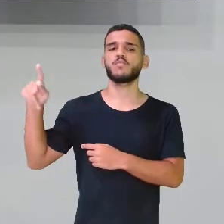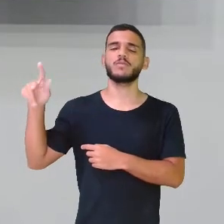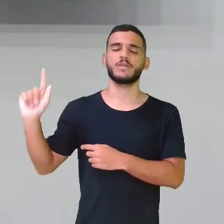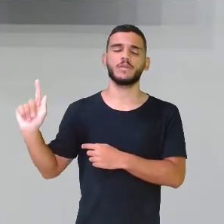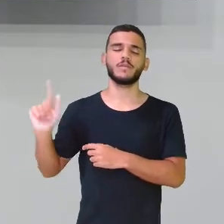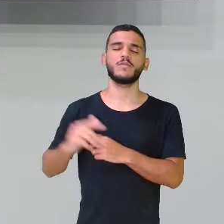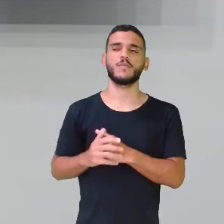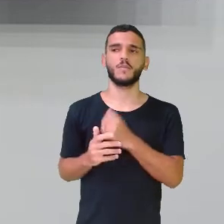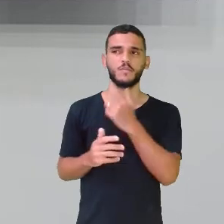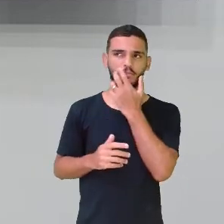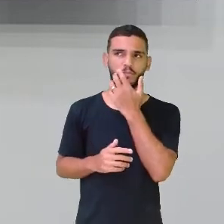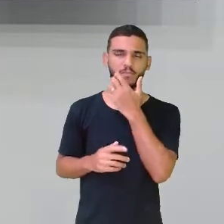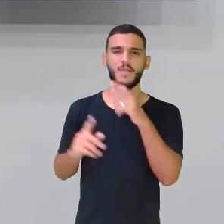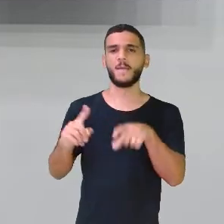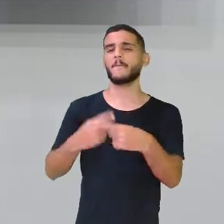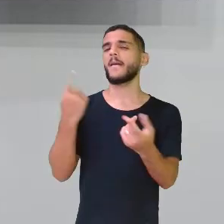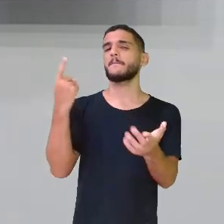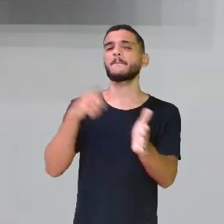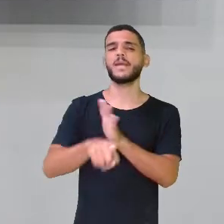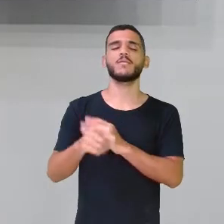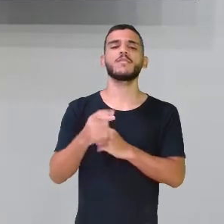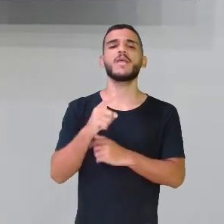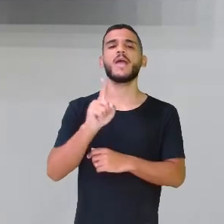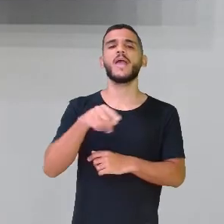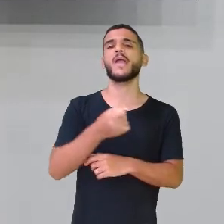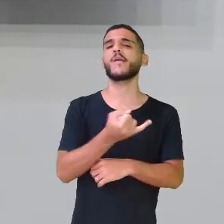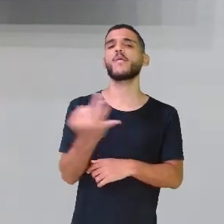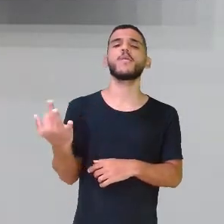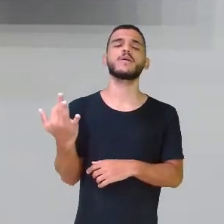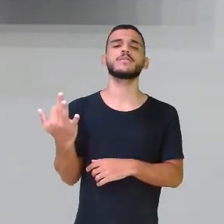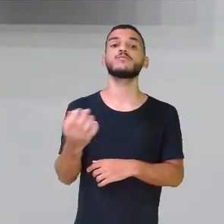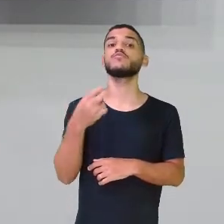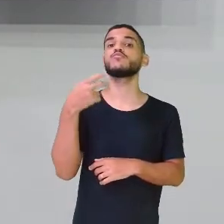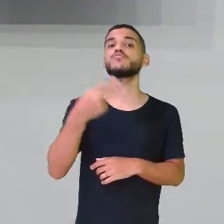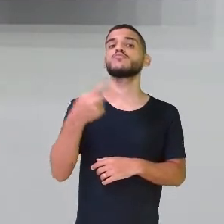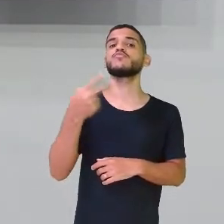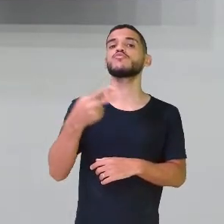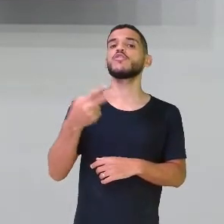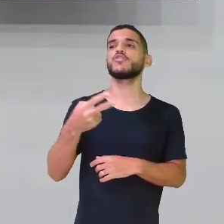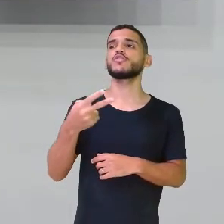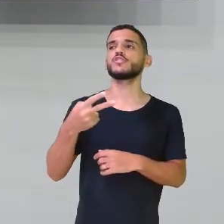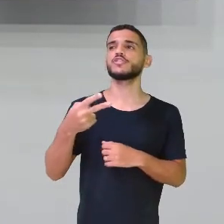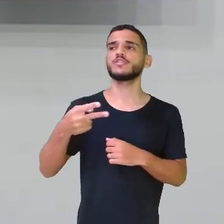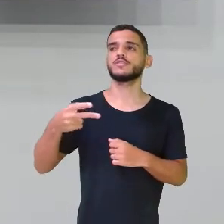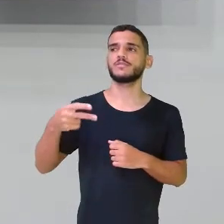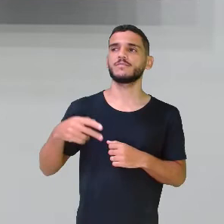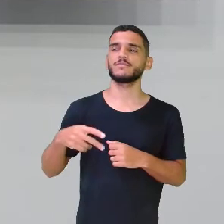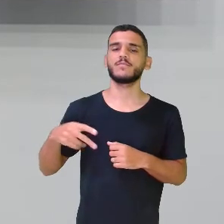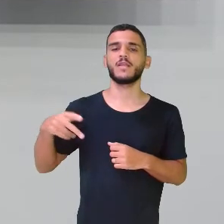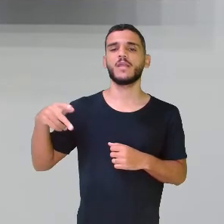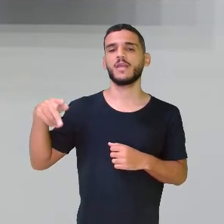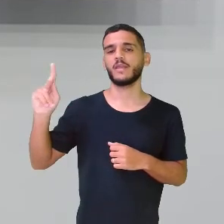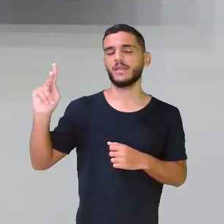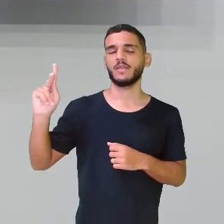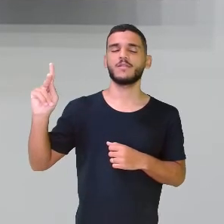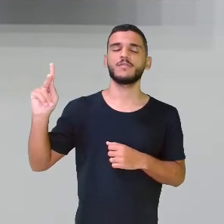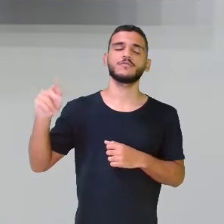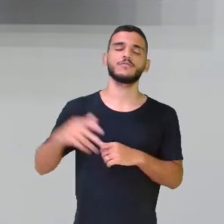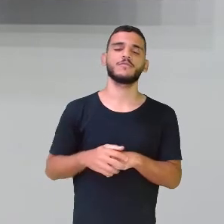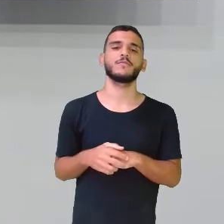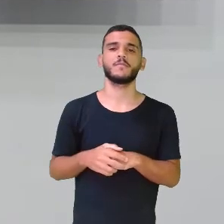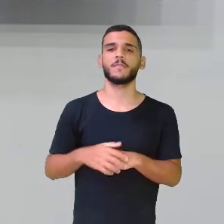1 quilograma. Mas ele me falou de 2,5 quilos. Se 4